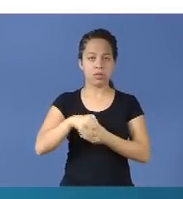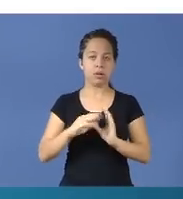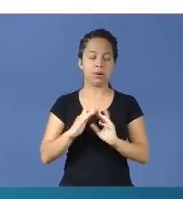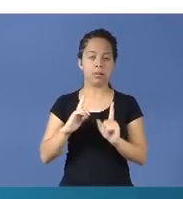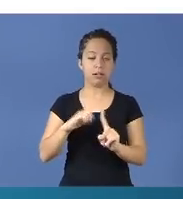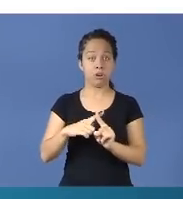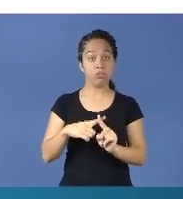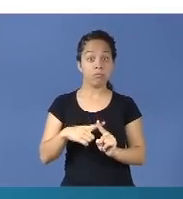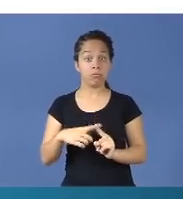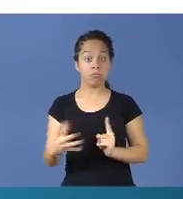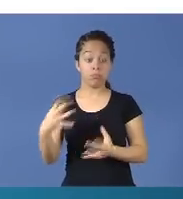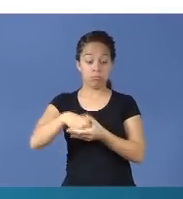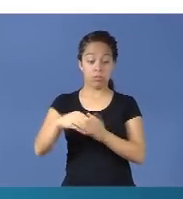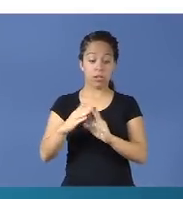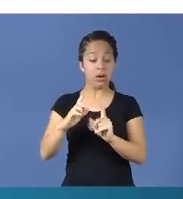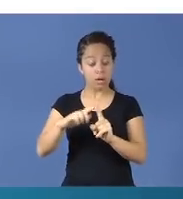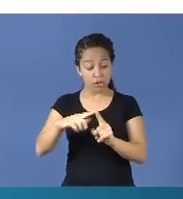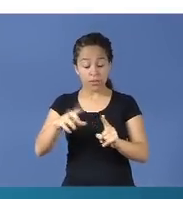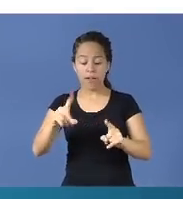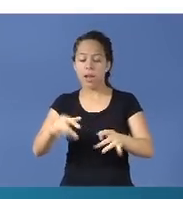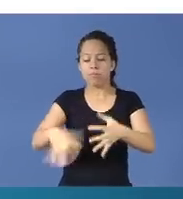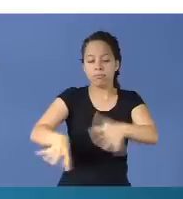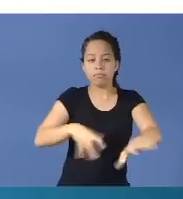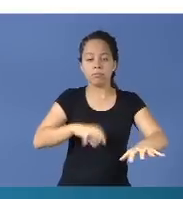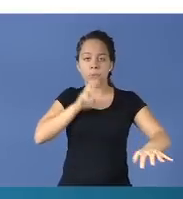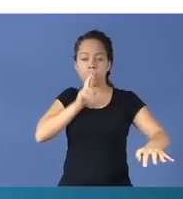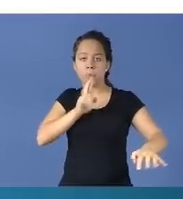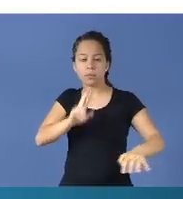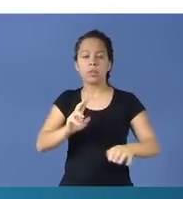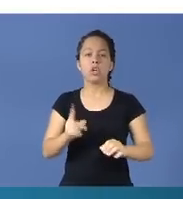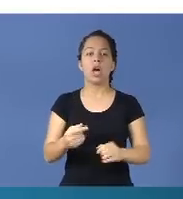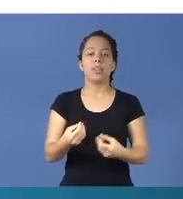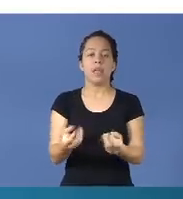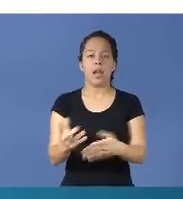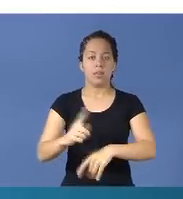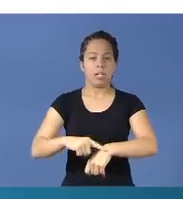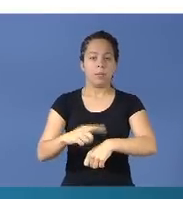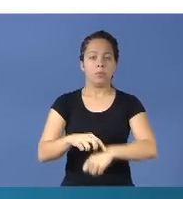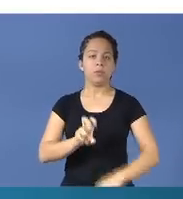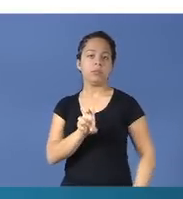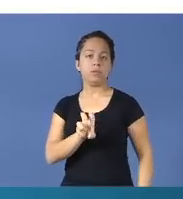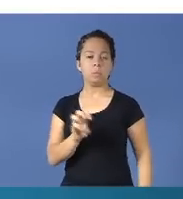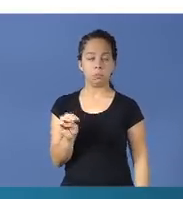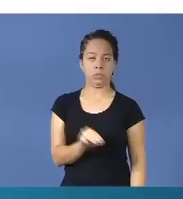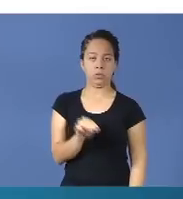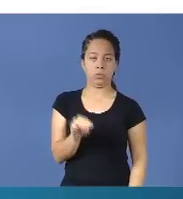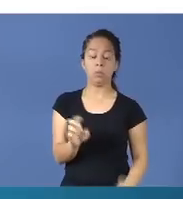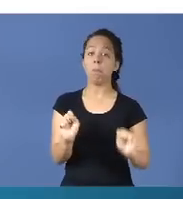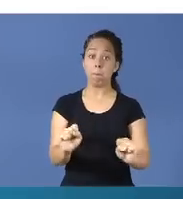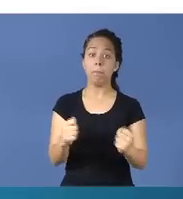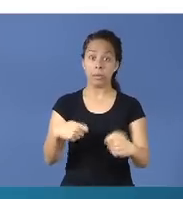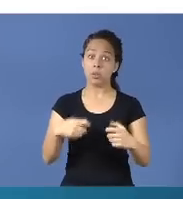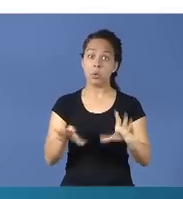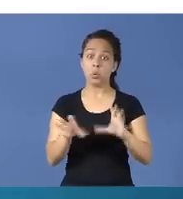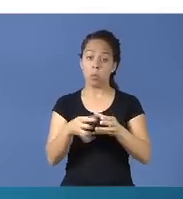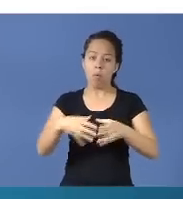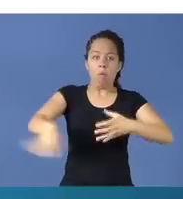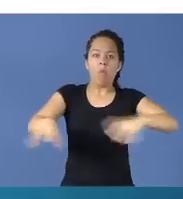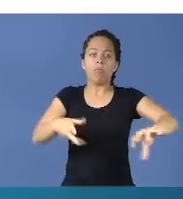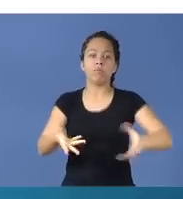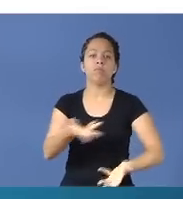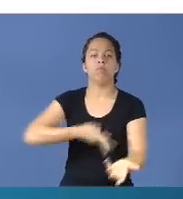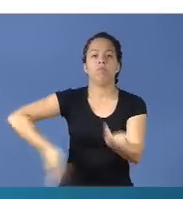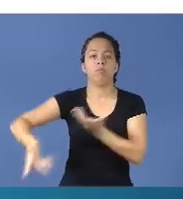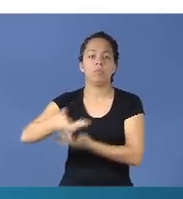dar a resposta ao mesmo tempo. Nós vamos dar para isso... 5 minutos. 5 minutos. Mas os grupos trabalhando juntos, três grupos nas